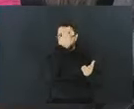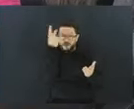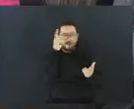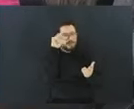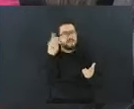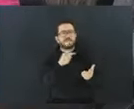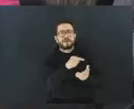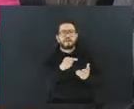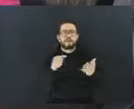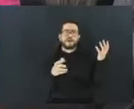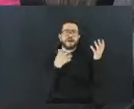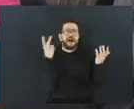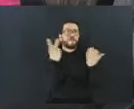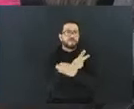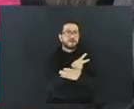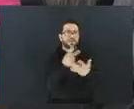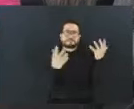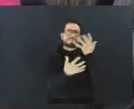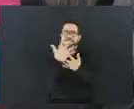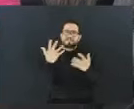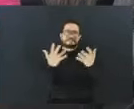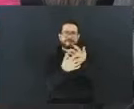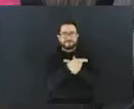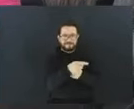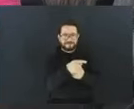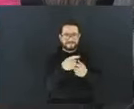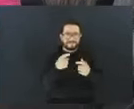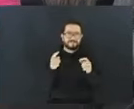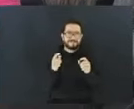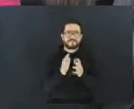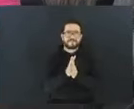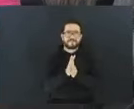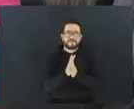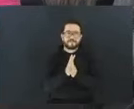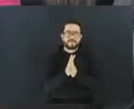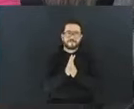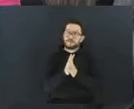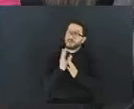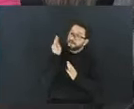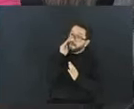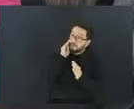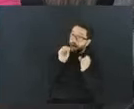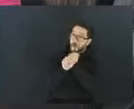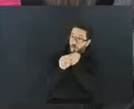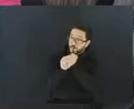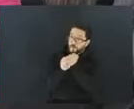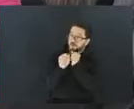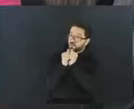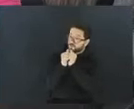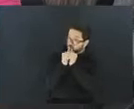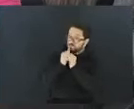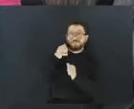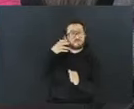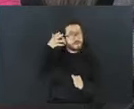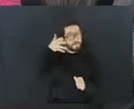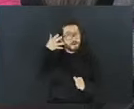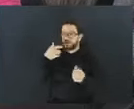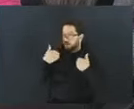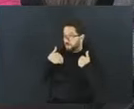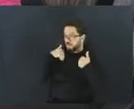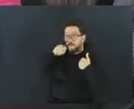já me coloco à disposição para que, de repente, a gente possa construir uma palestra, alguma coisa assim, né? Como mãe, mais uma vez,